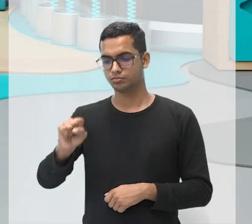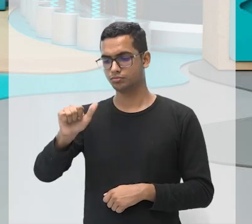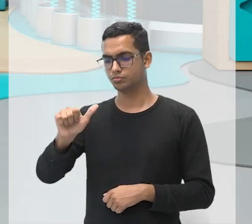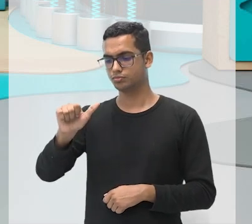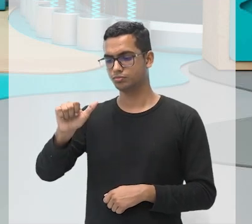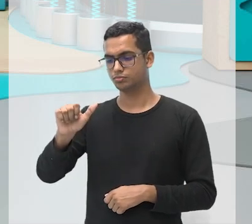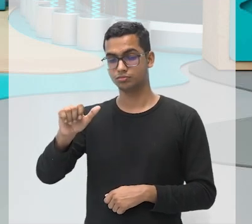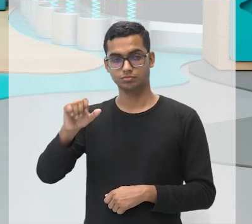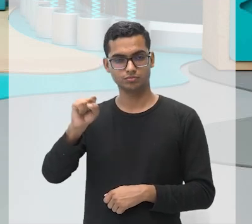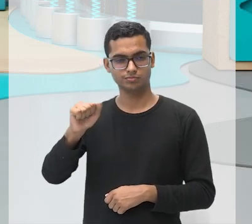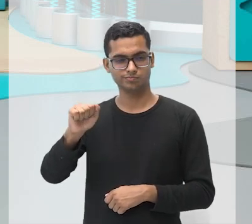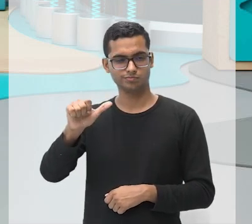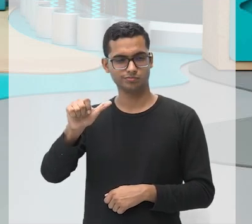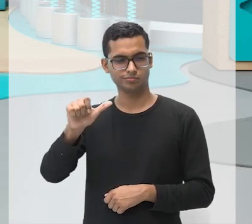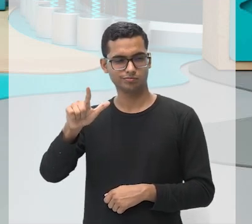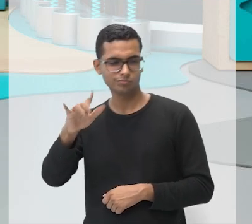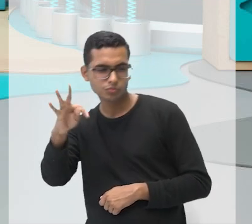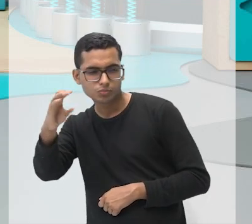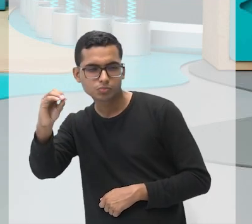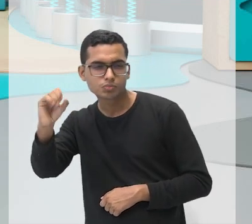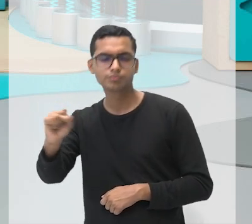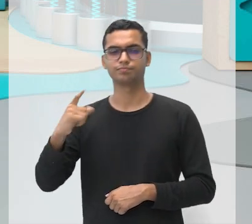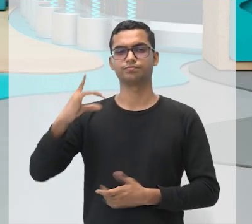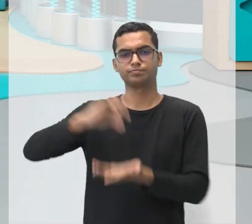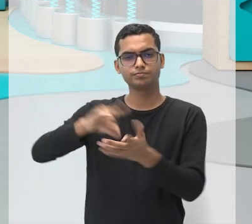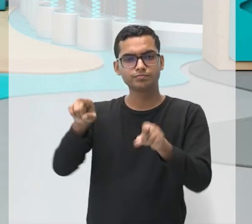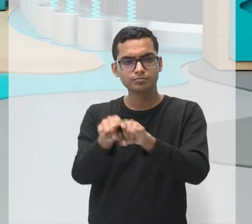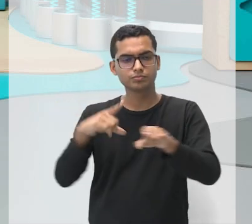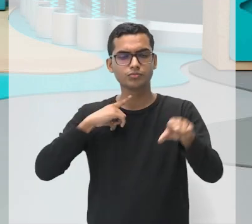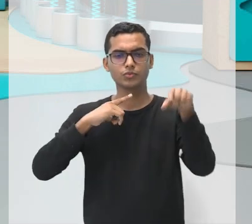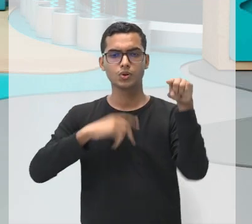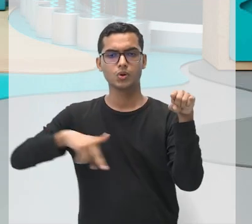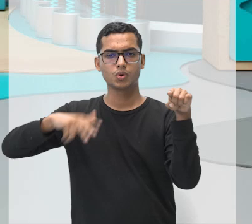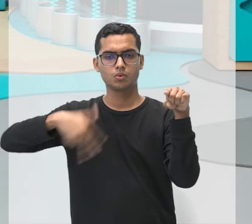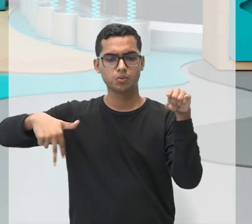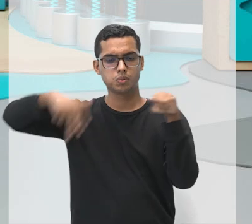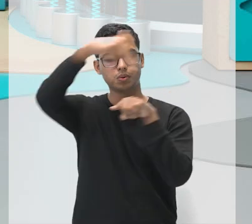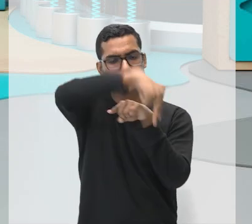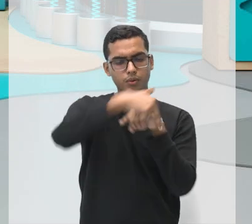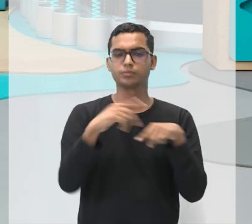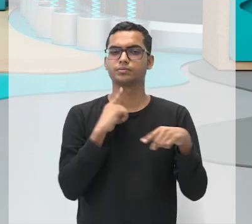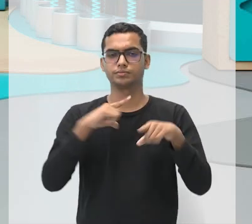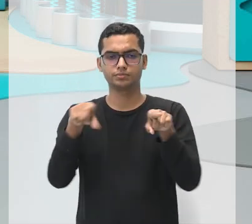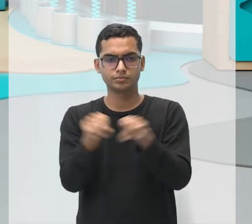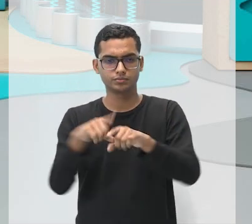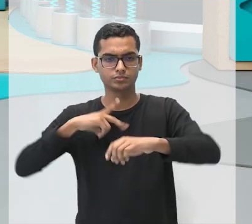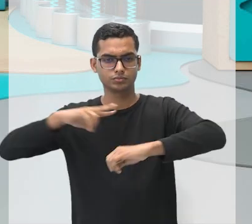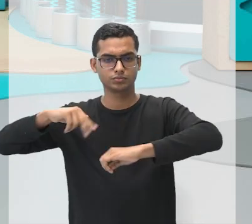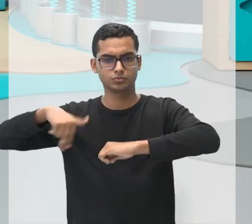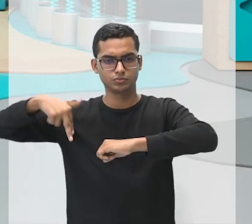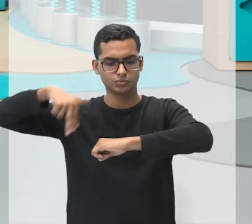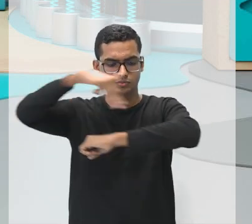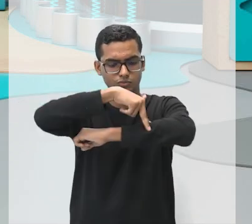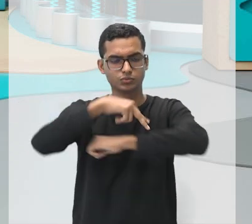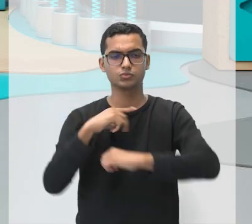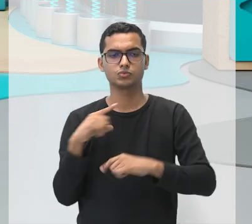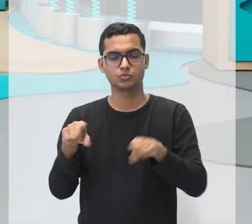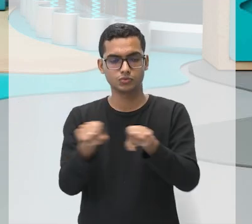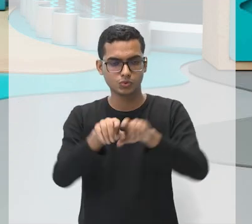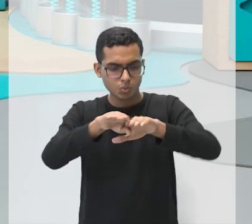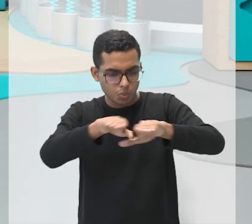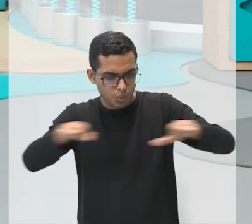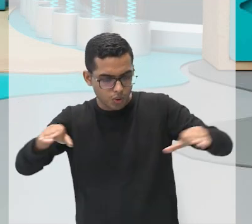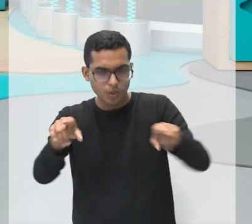fazem parte das provas do atletismo e, claro, são um show à parte. Eles vão se dividir em saltos horizontais e